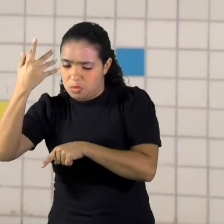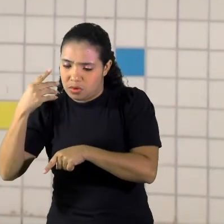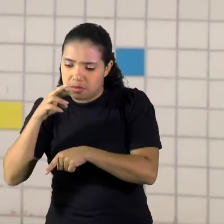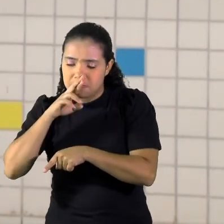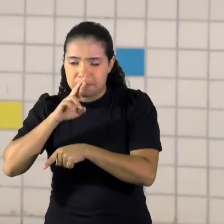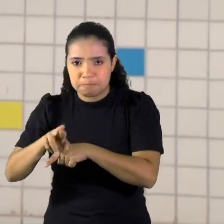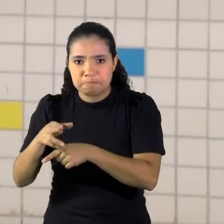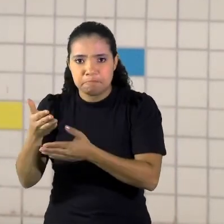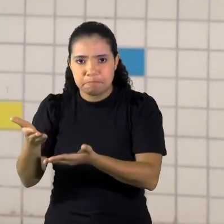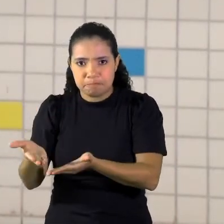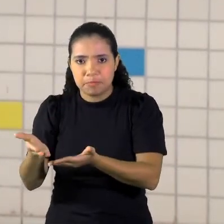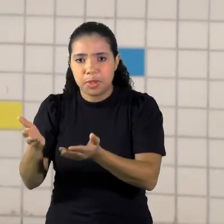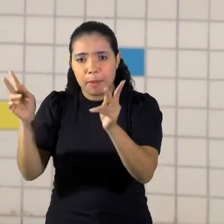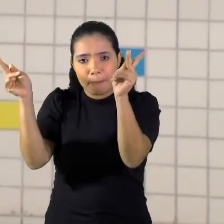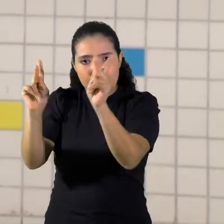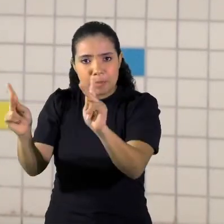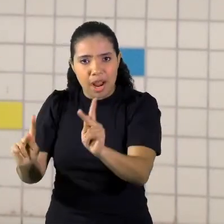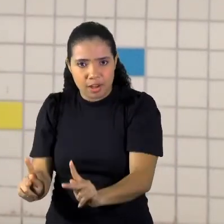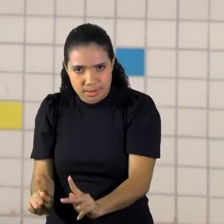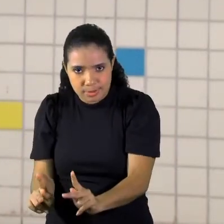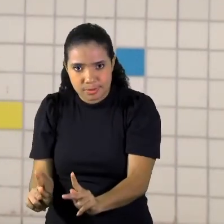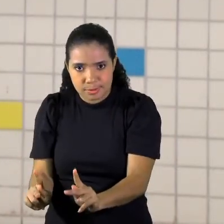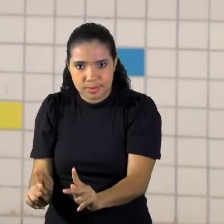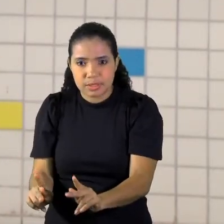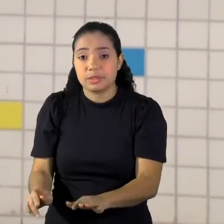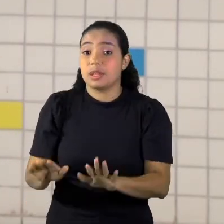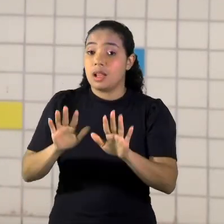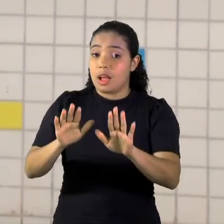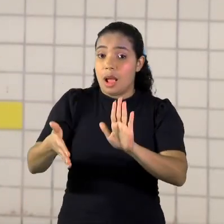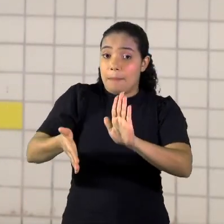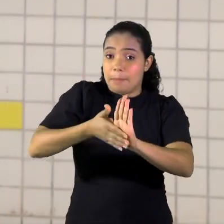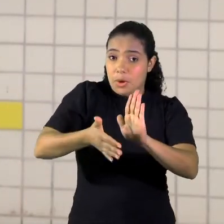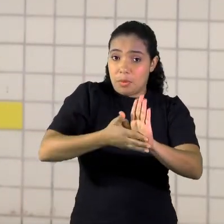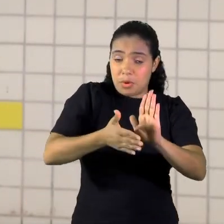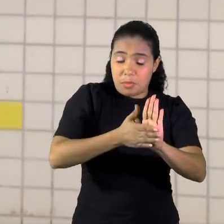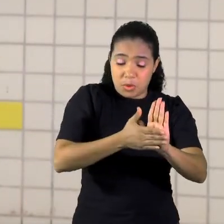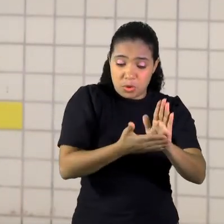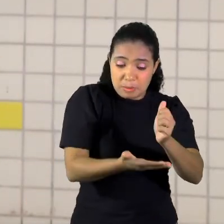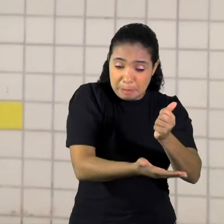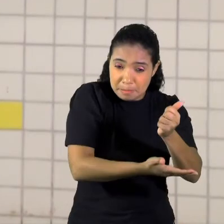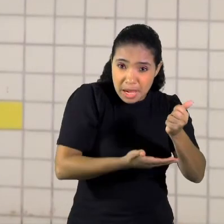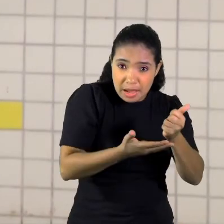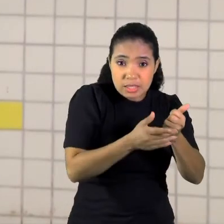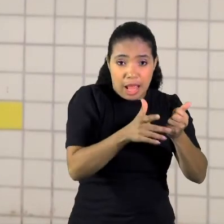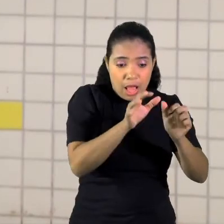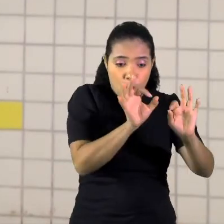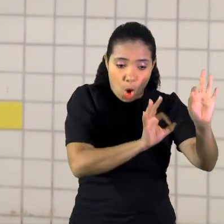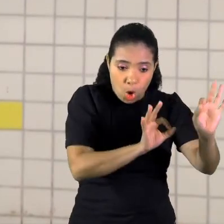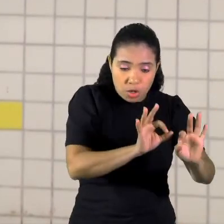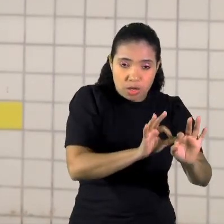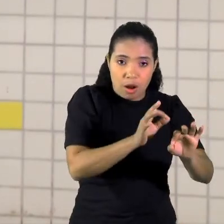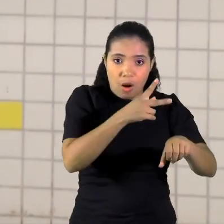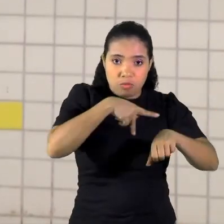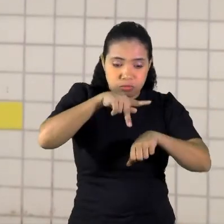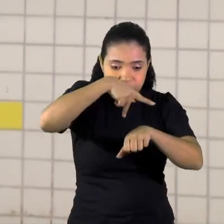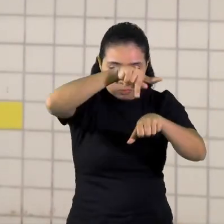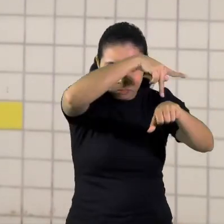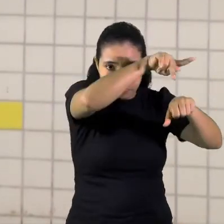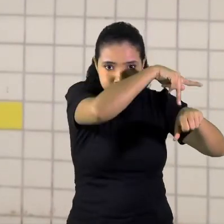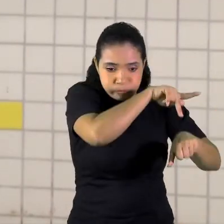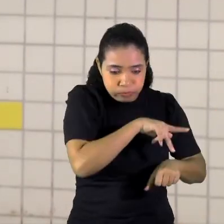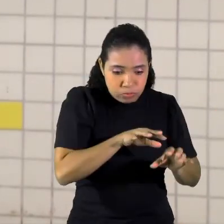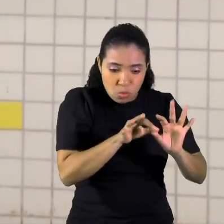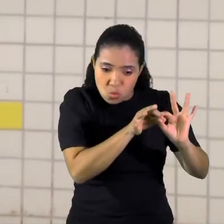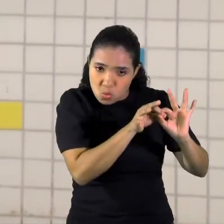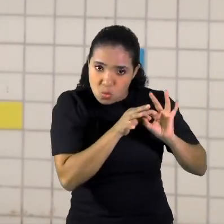seja pacífico. Lembre-se, a proposta básica da ONU é Organização das Nações Unidas, viver